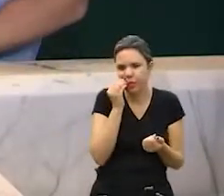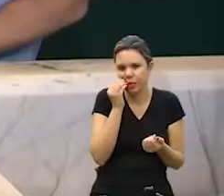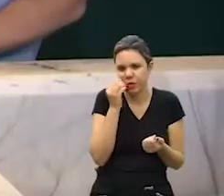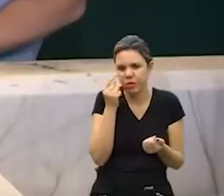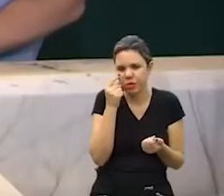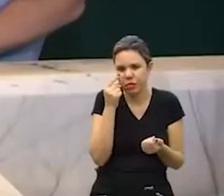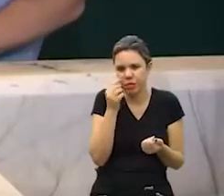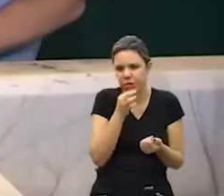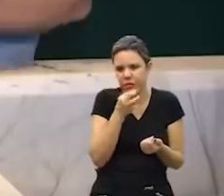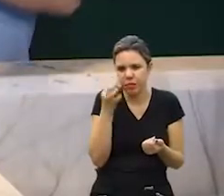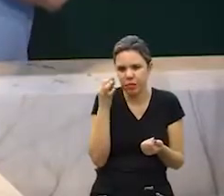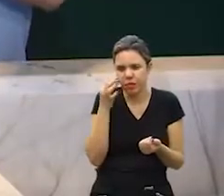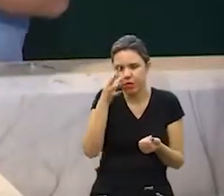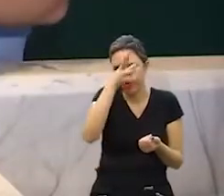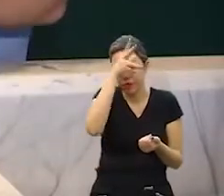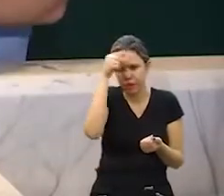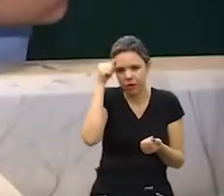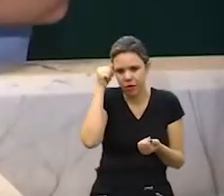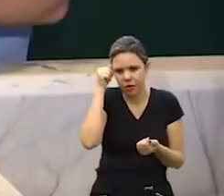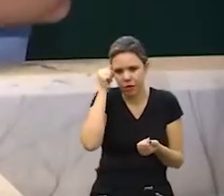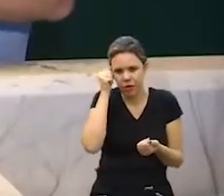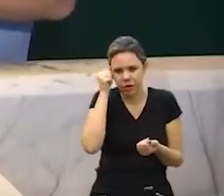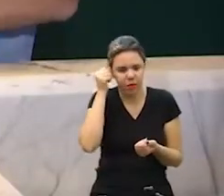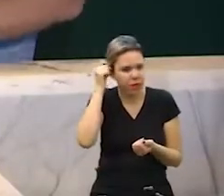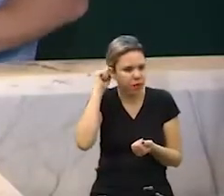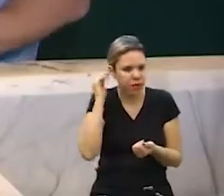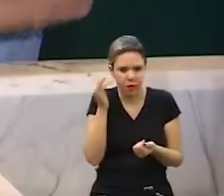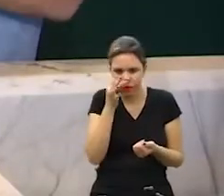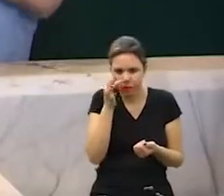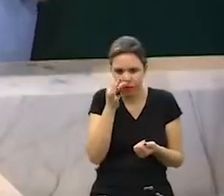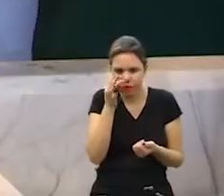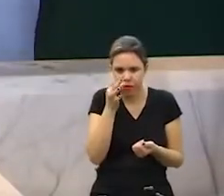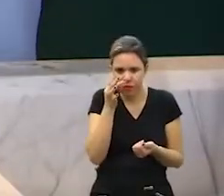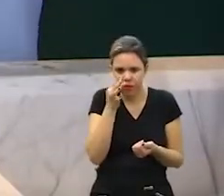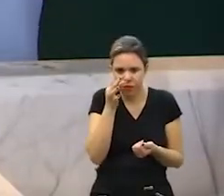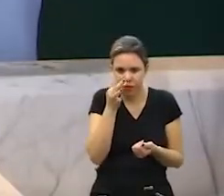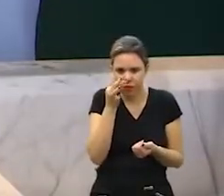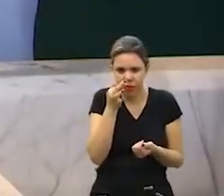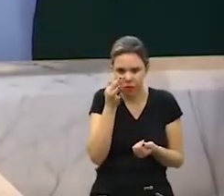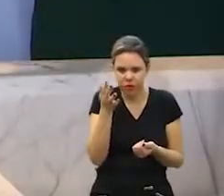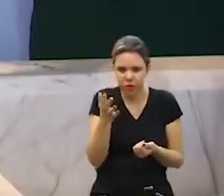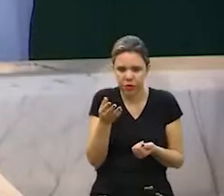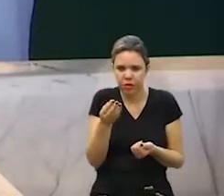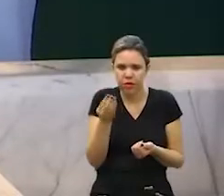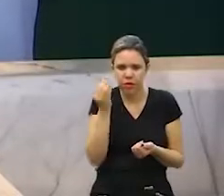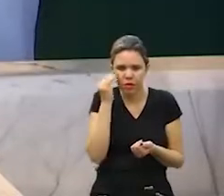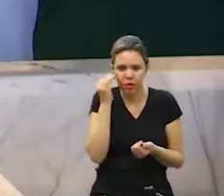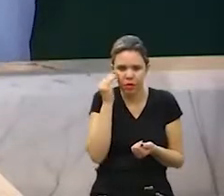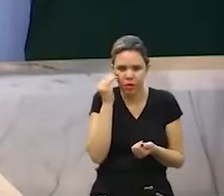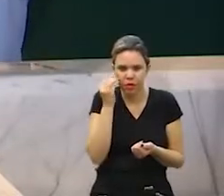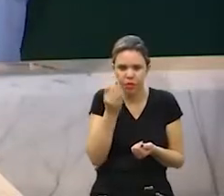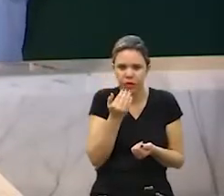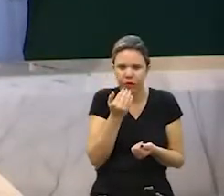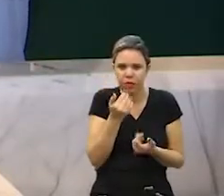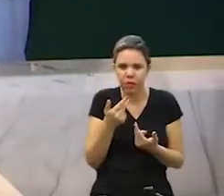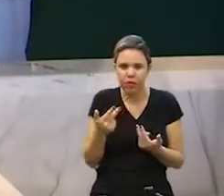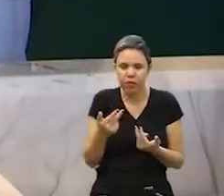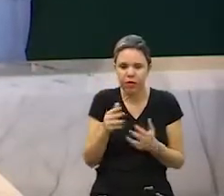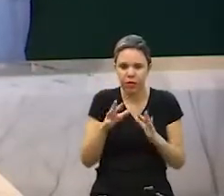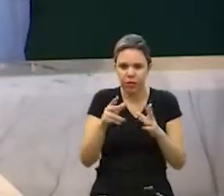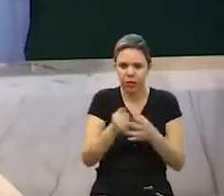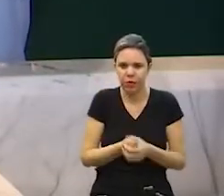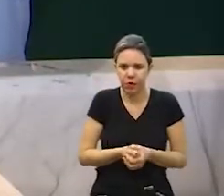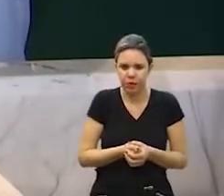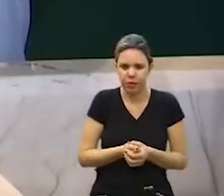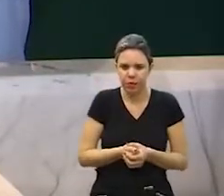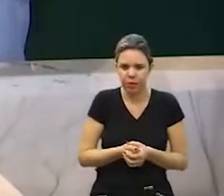limão, olha, Gostou? O guaraná, né? E a florzinha? Quero ver o que você vai achar da florzinha. Eu vou experimentar a florzinha. Tem que aproveitar toda do